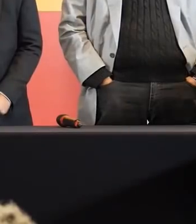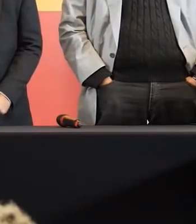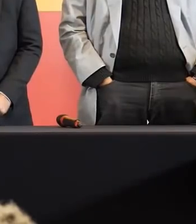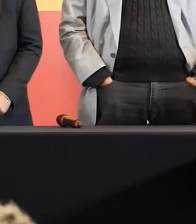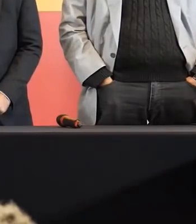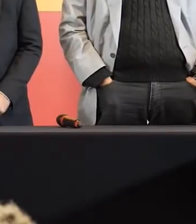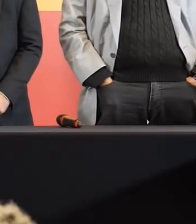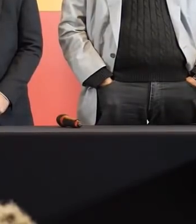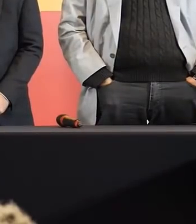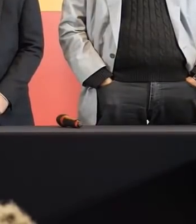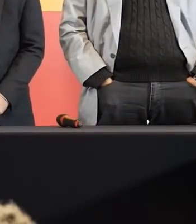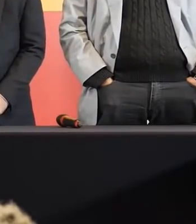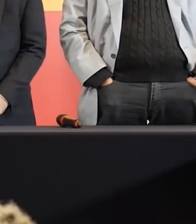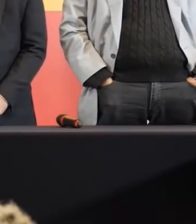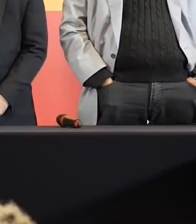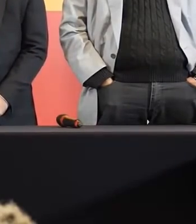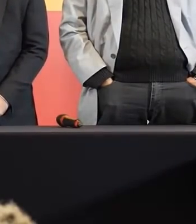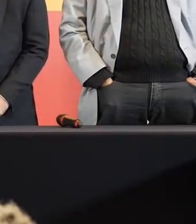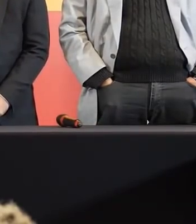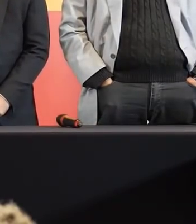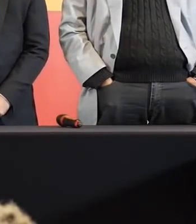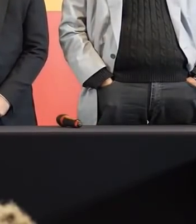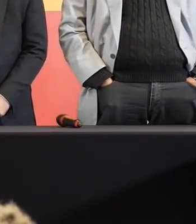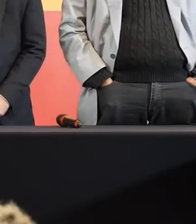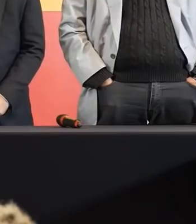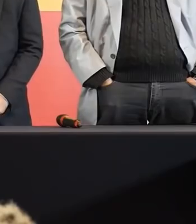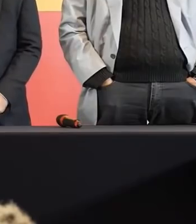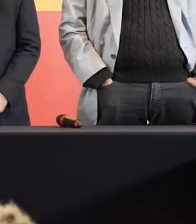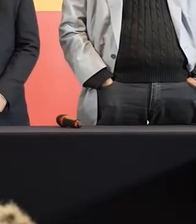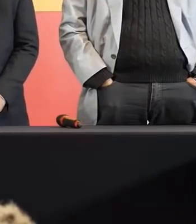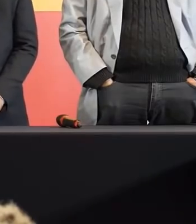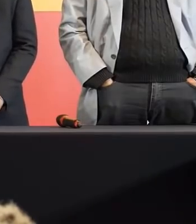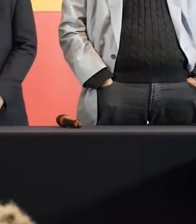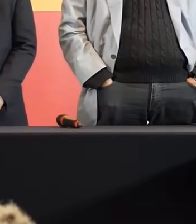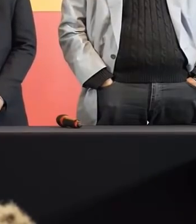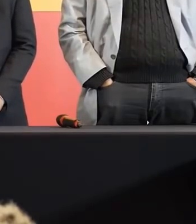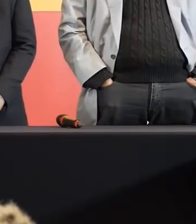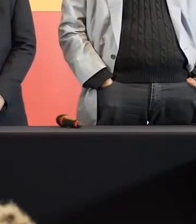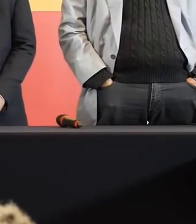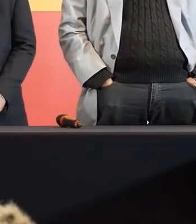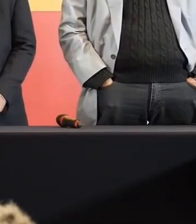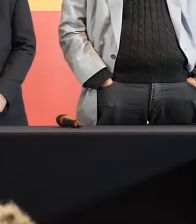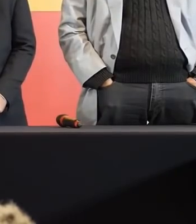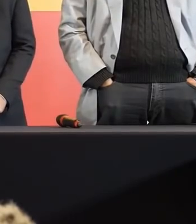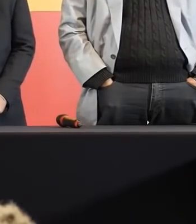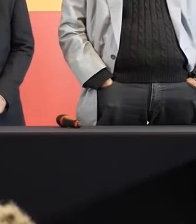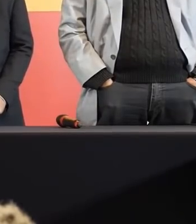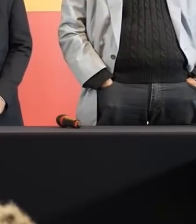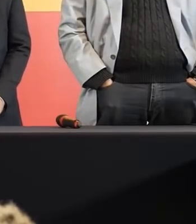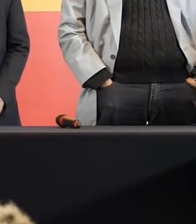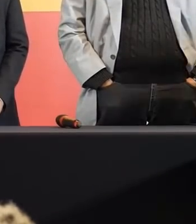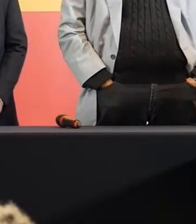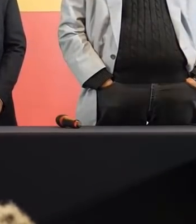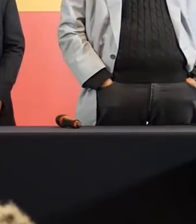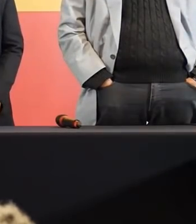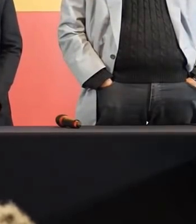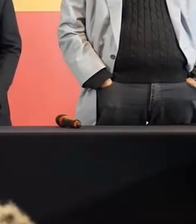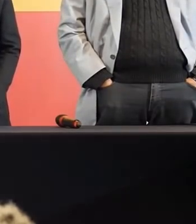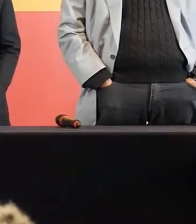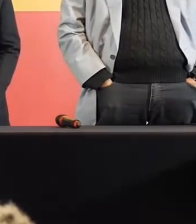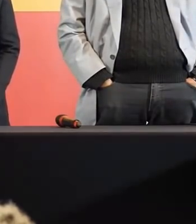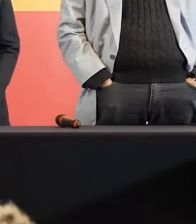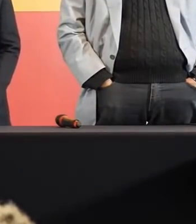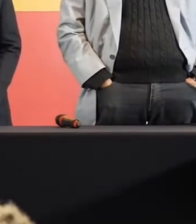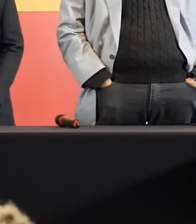muito positivos, né, para o nosso campo, para nossas candidaturas, candidatura do Lula e do Alckmin, mostra que nós temos uma